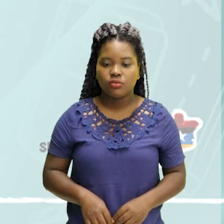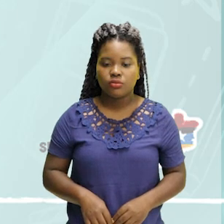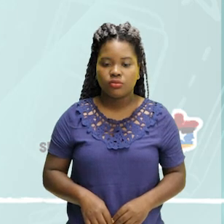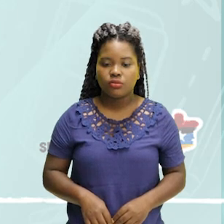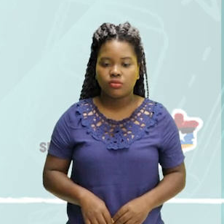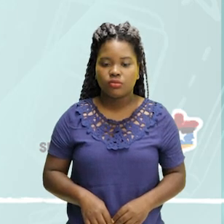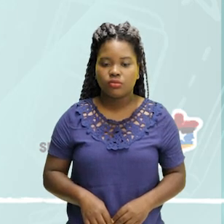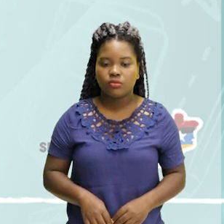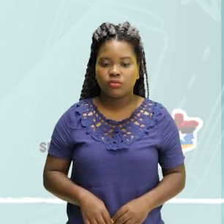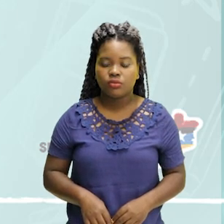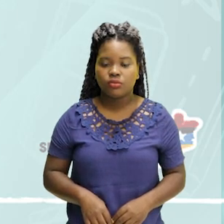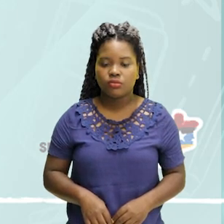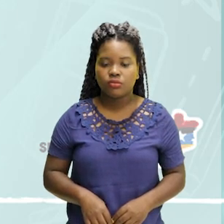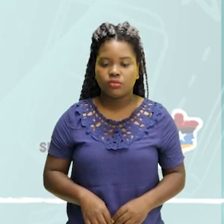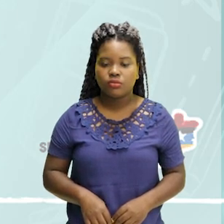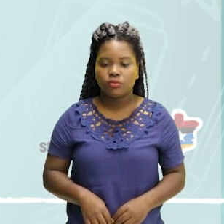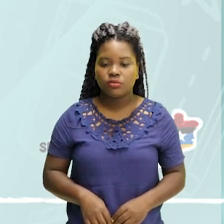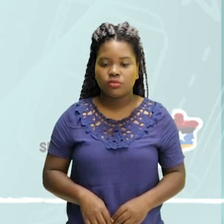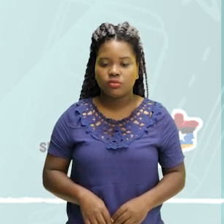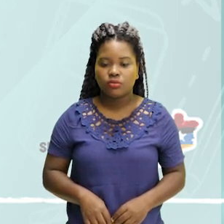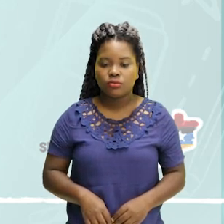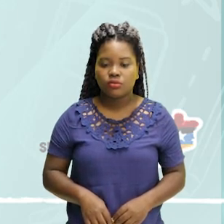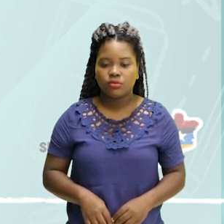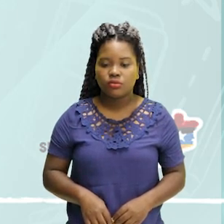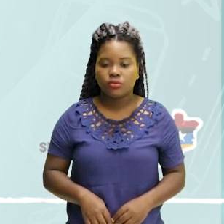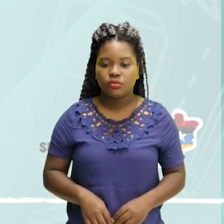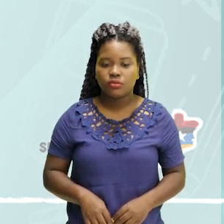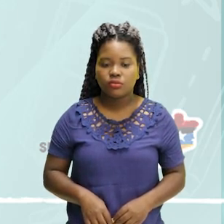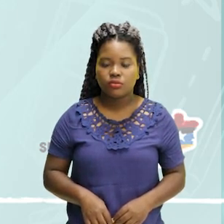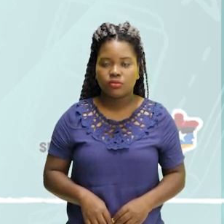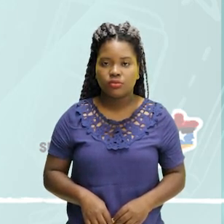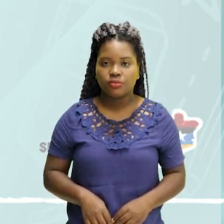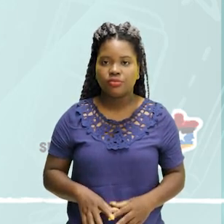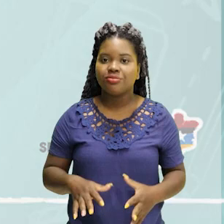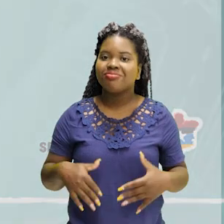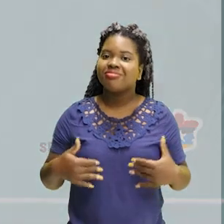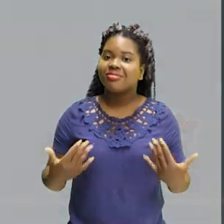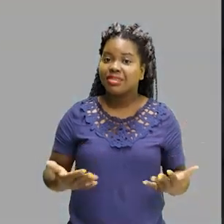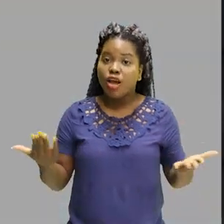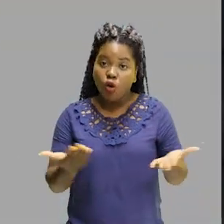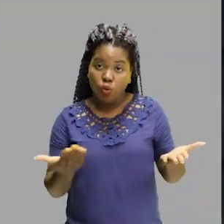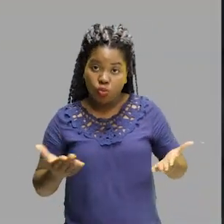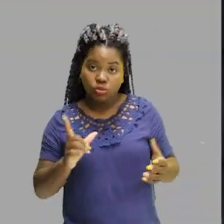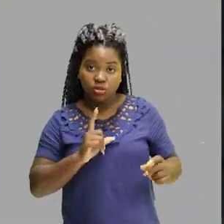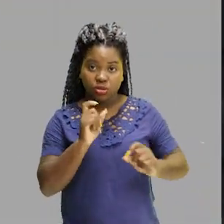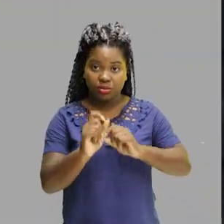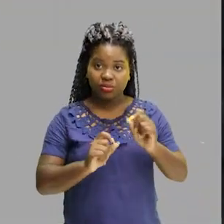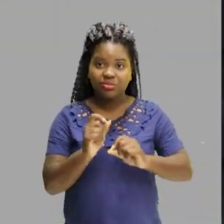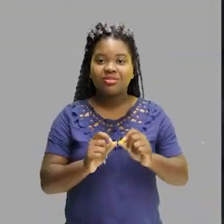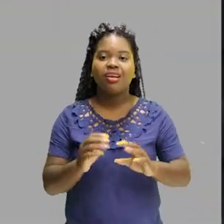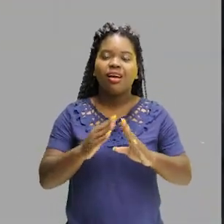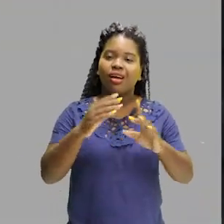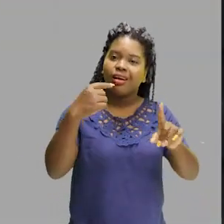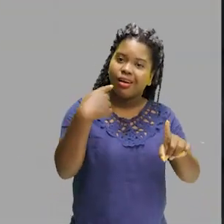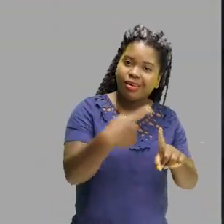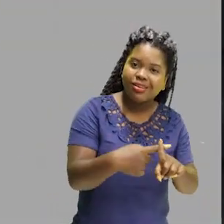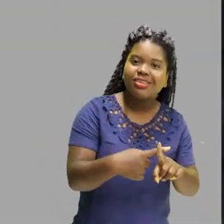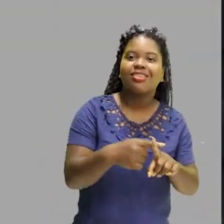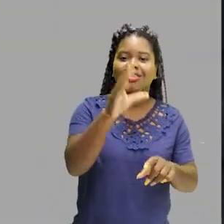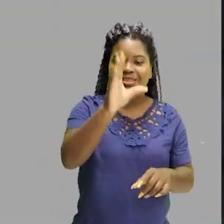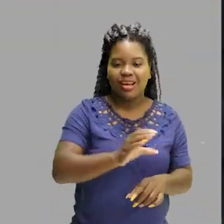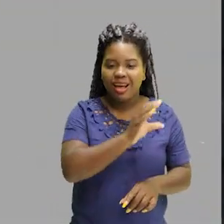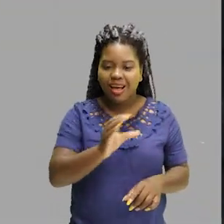de Cristo são longas, podendo durar vários dias. E até hoje nós temos em igrejas, igreja